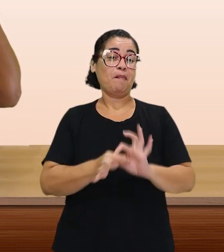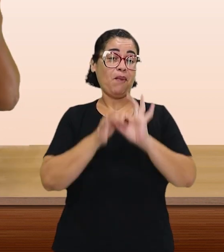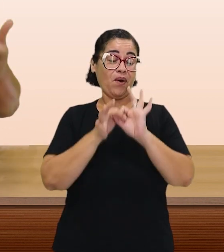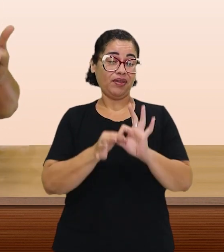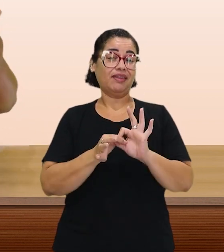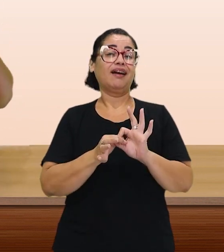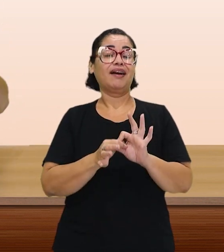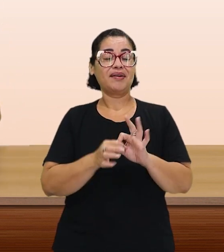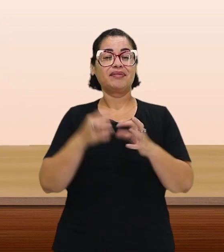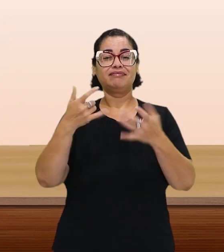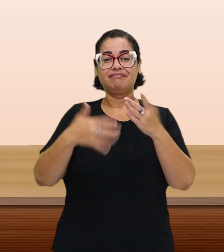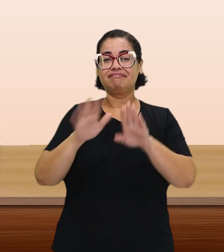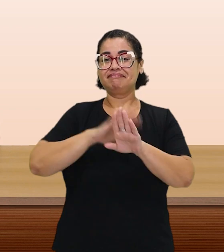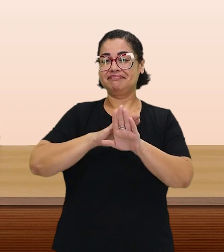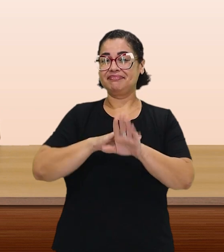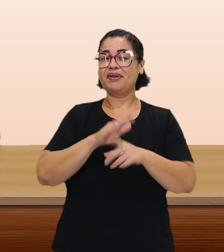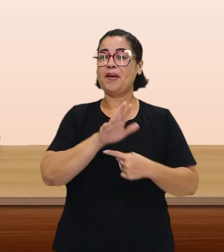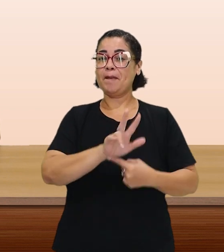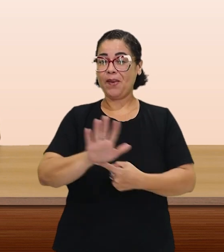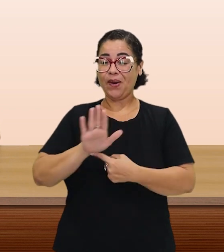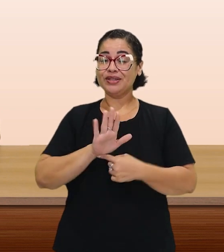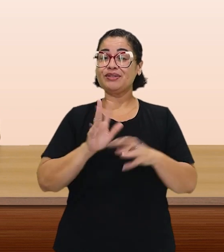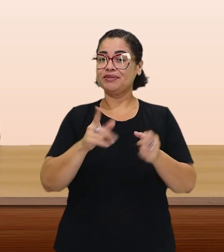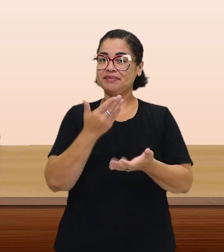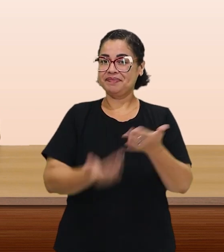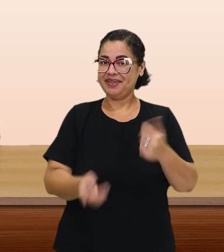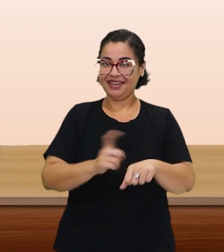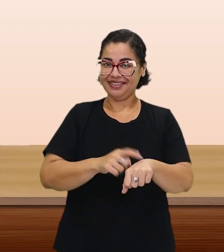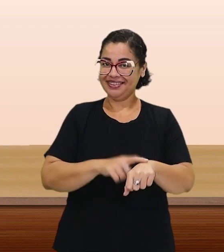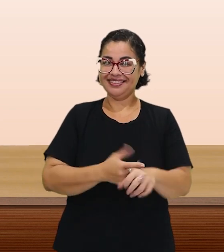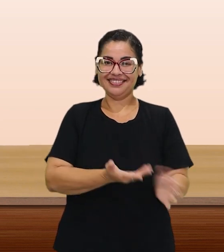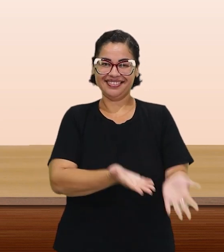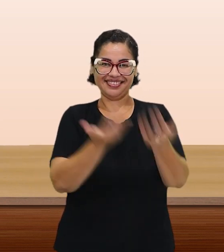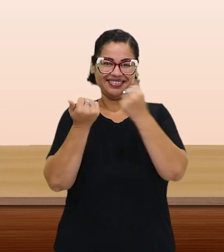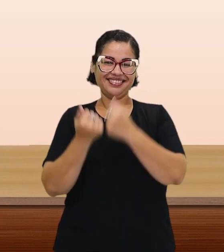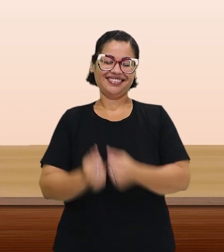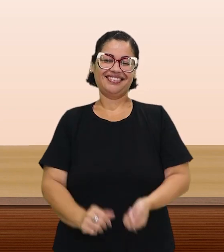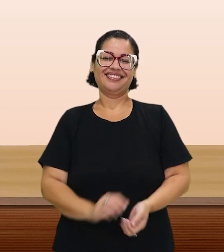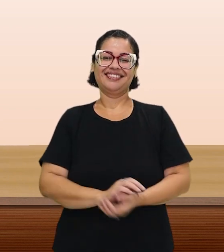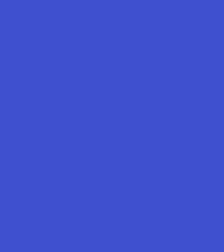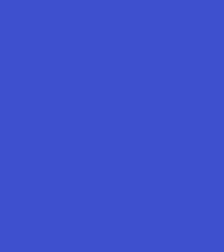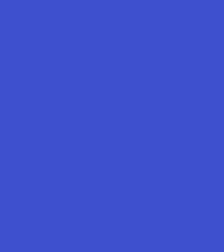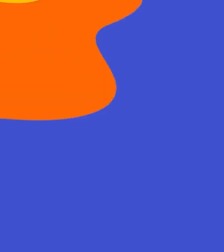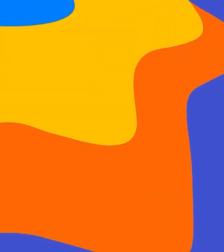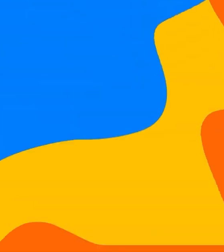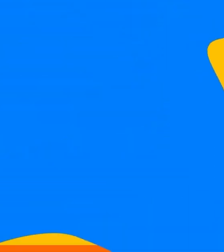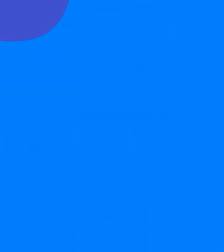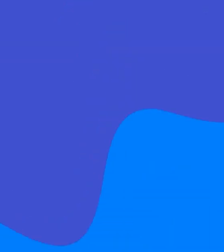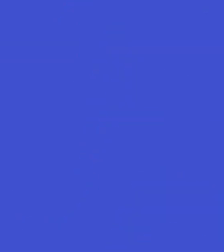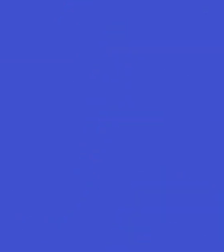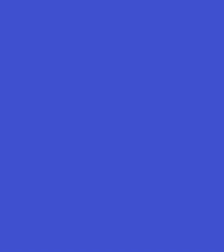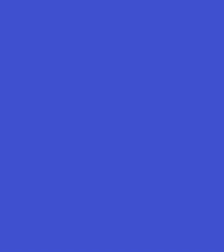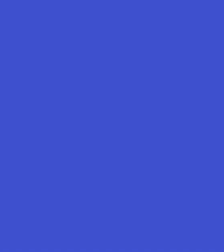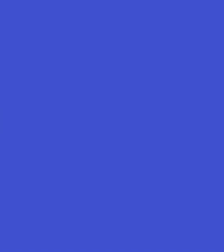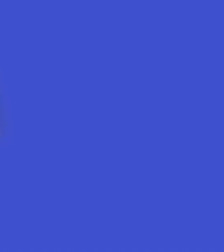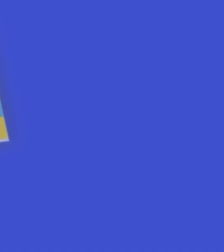hora, making off. Então não vamos perder tempo. Venham com a gente!